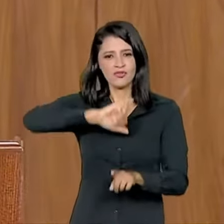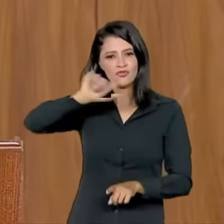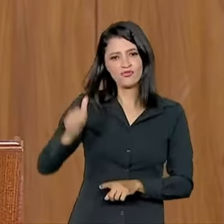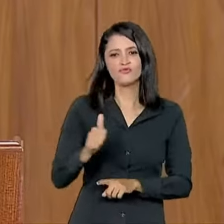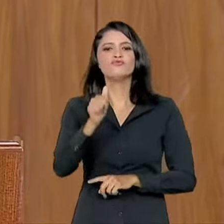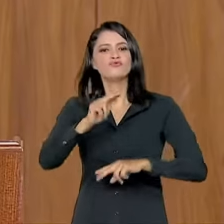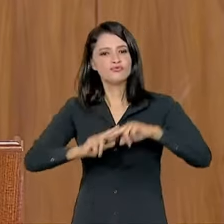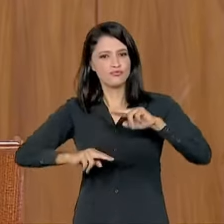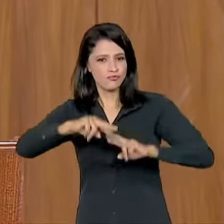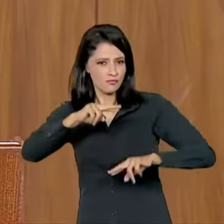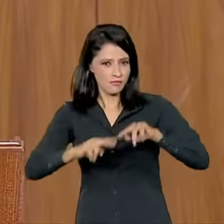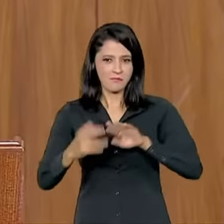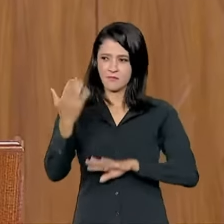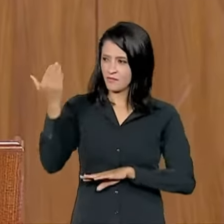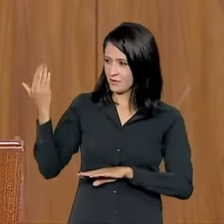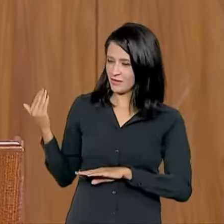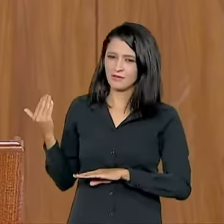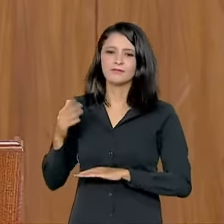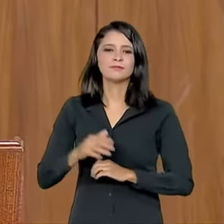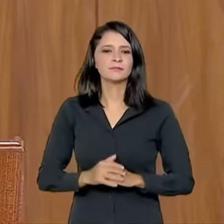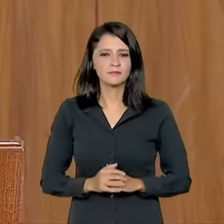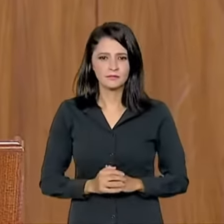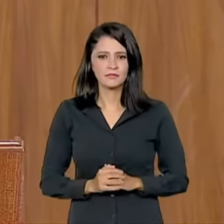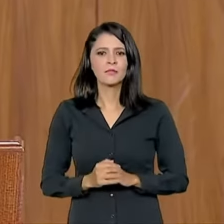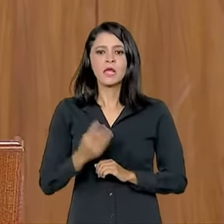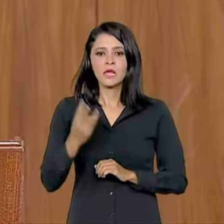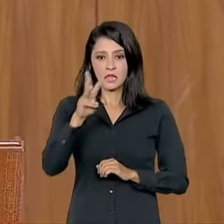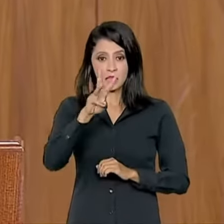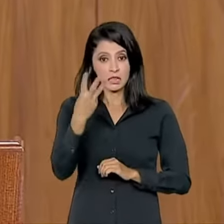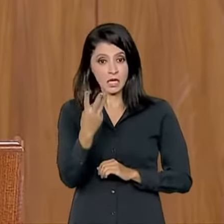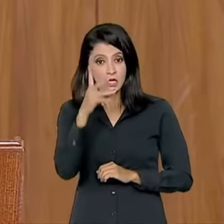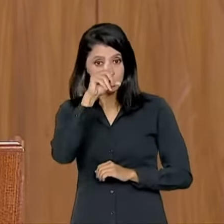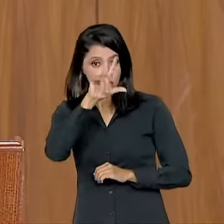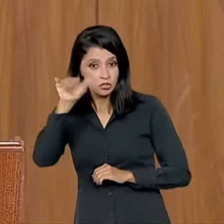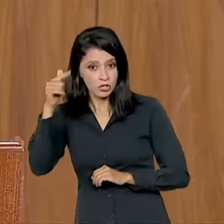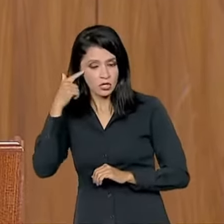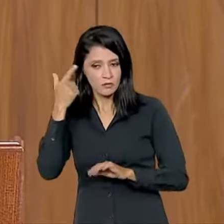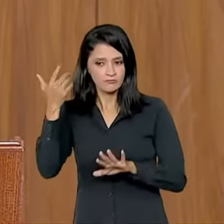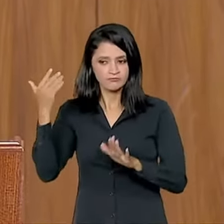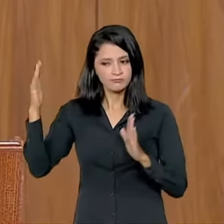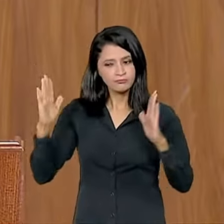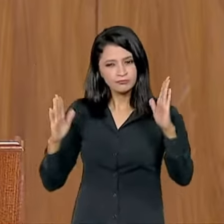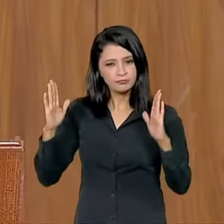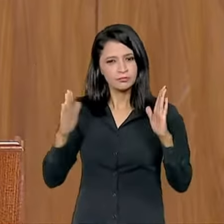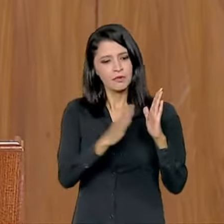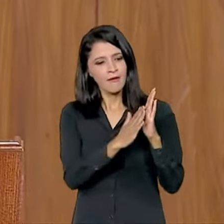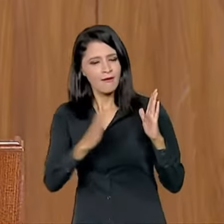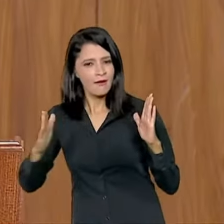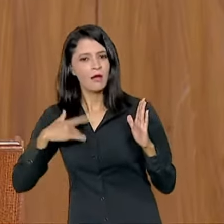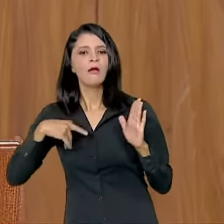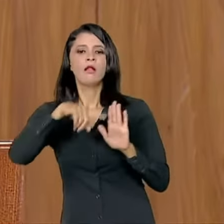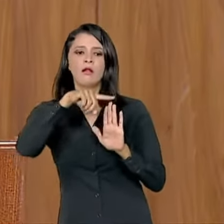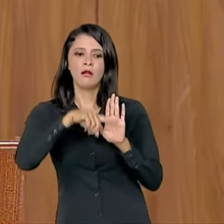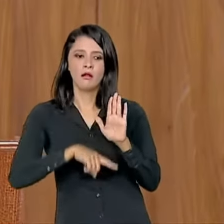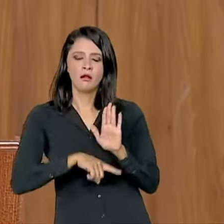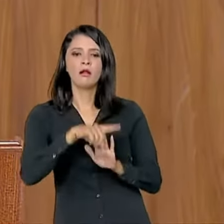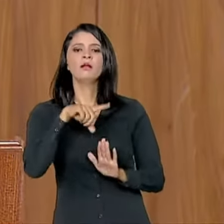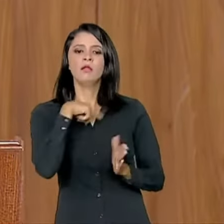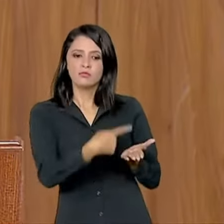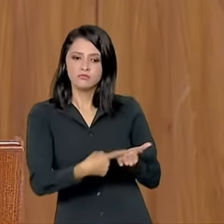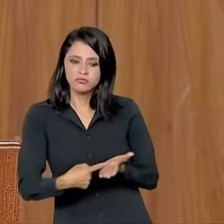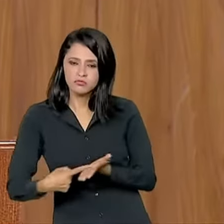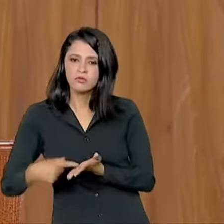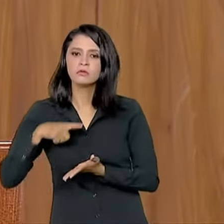passado. Ao longo dos últimos 3 dias, realizamos uma extensa agenda